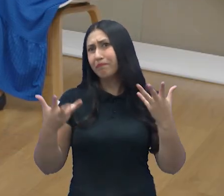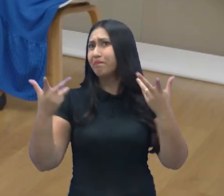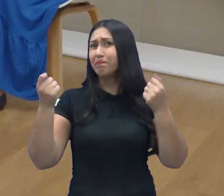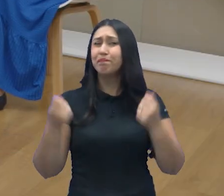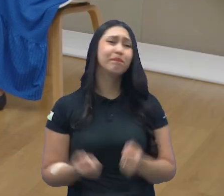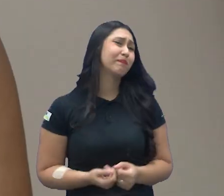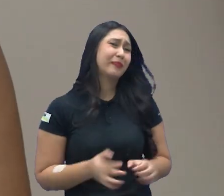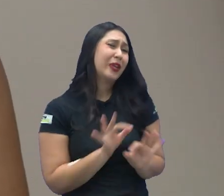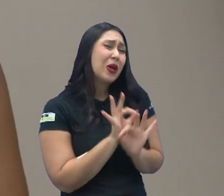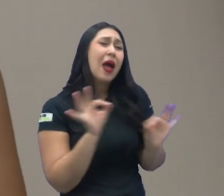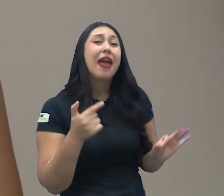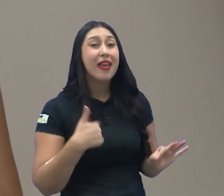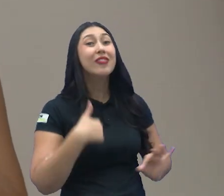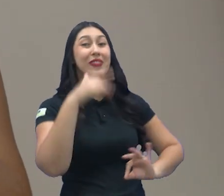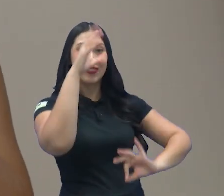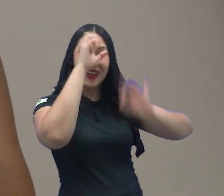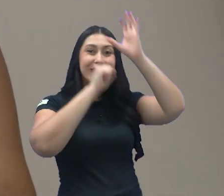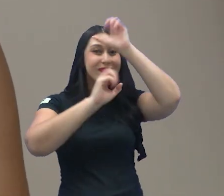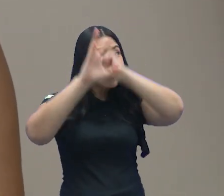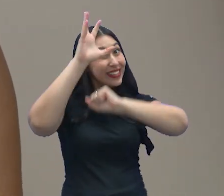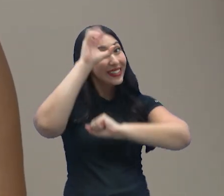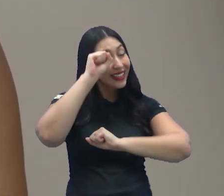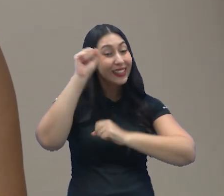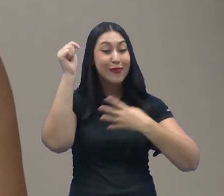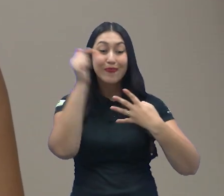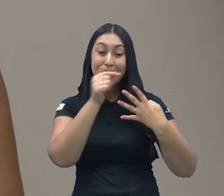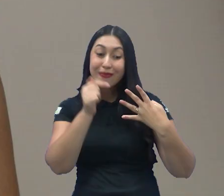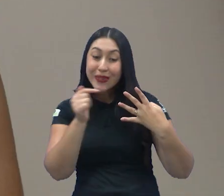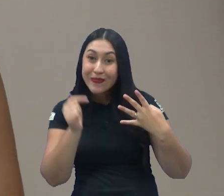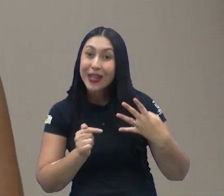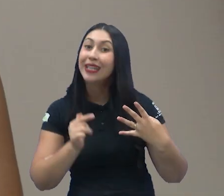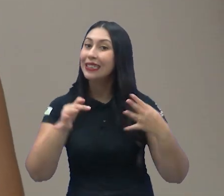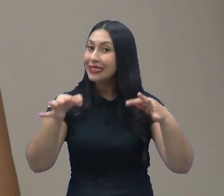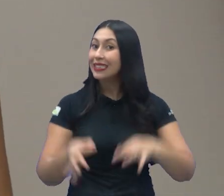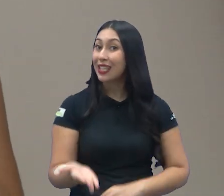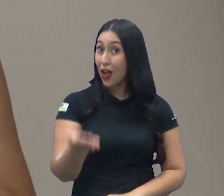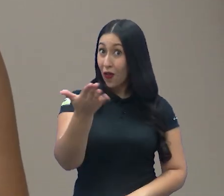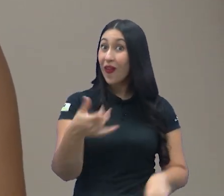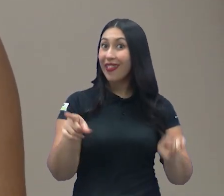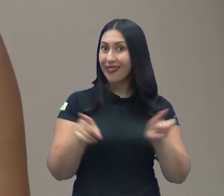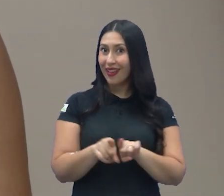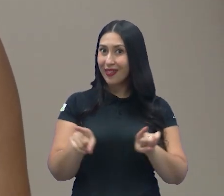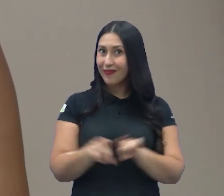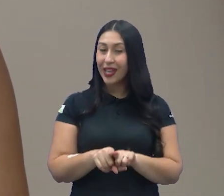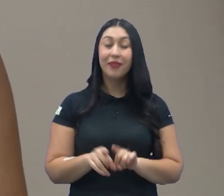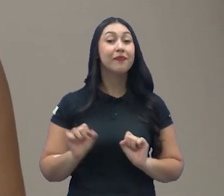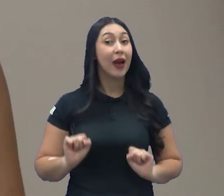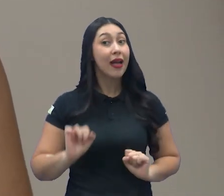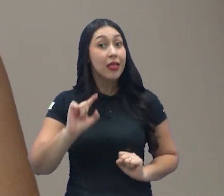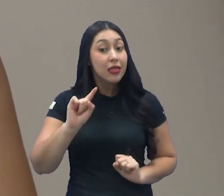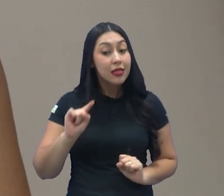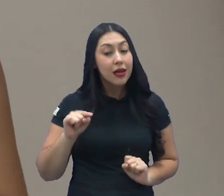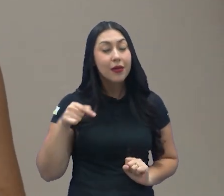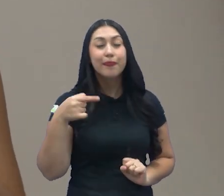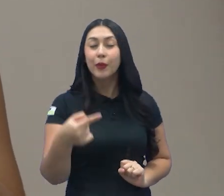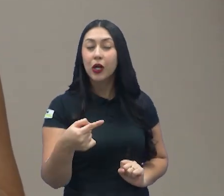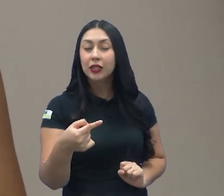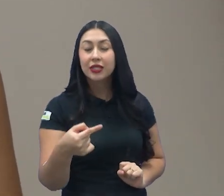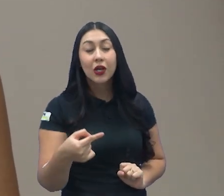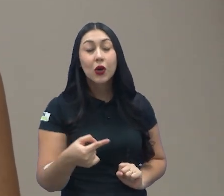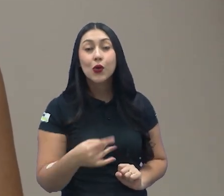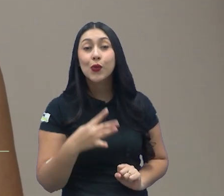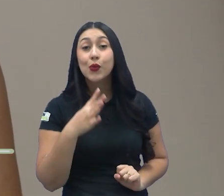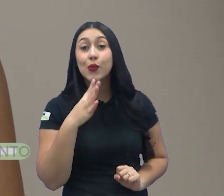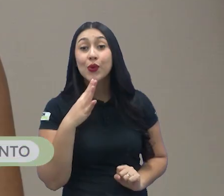só, eu estou aprendendo direitinho aqui os temperamentos e eu tenho certeza que você em casa também. E no último bloco, a gente vai ampliar